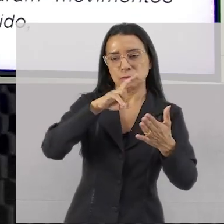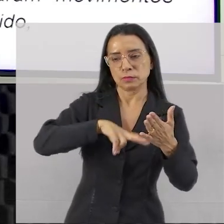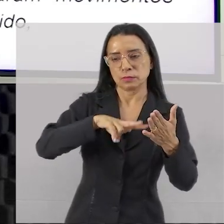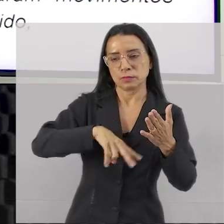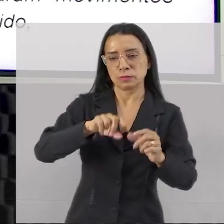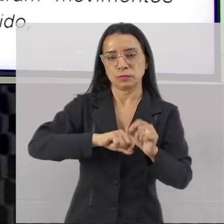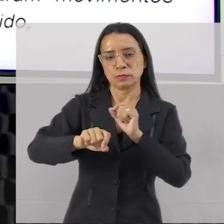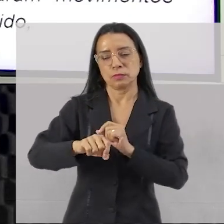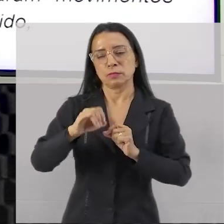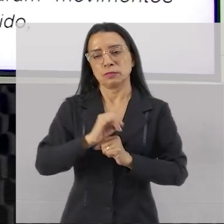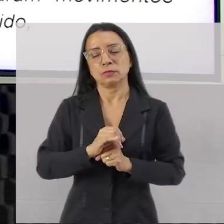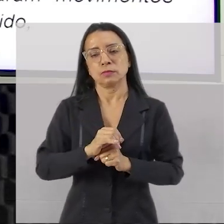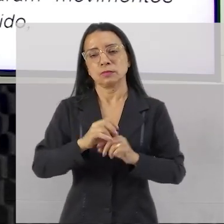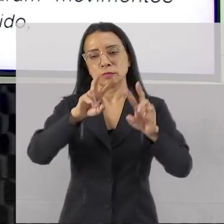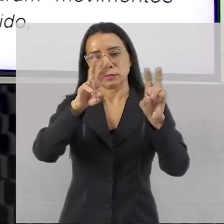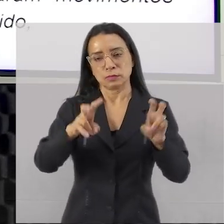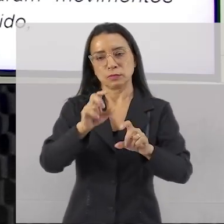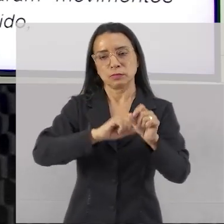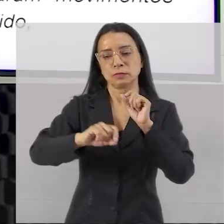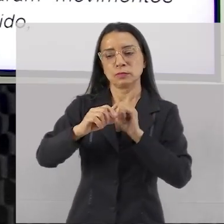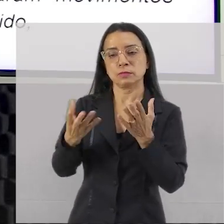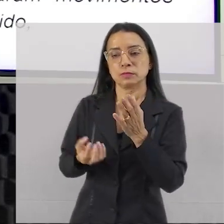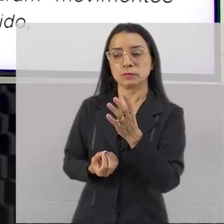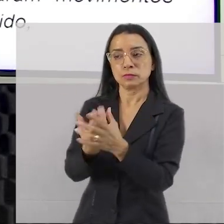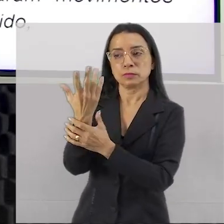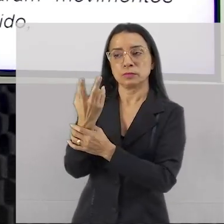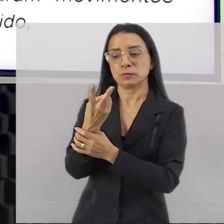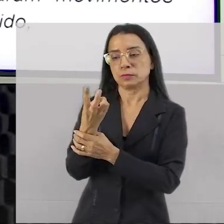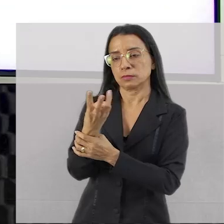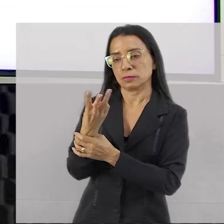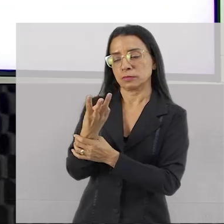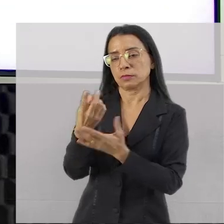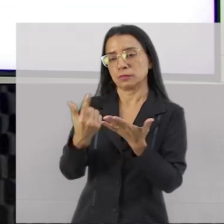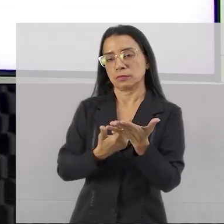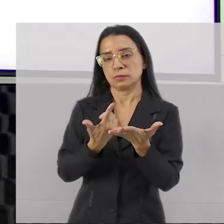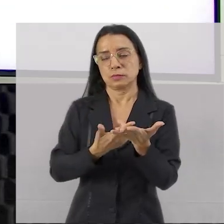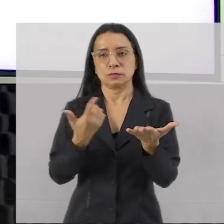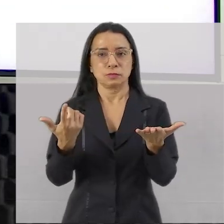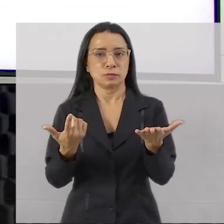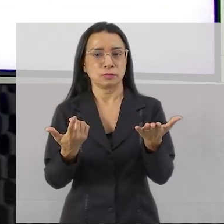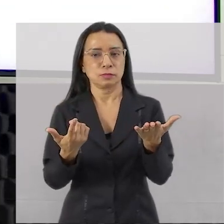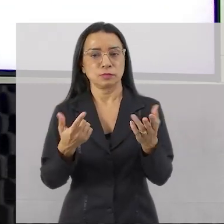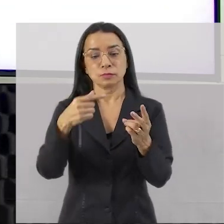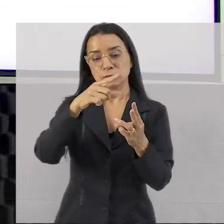três. Isso é fato. Dando continuidade, nesse sentido,